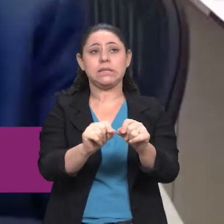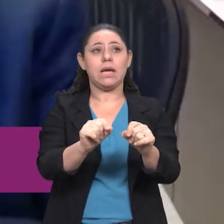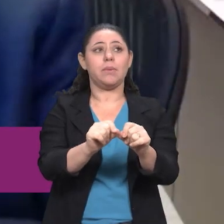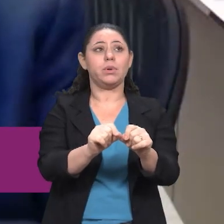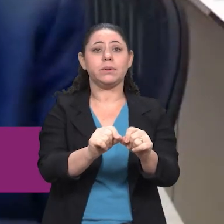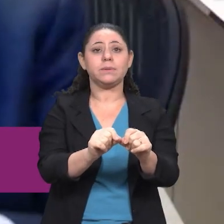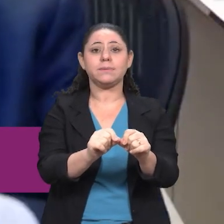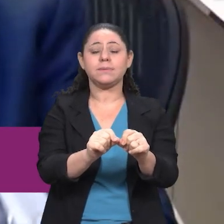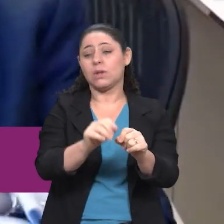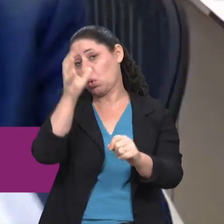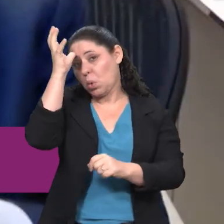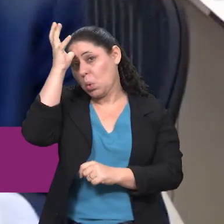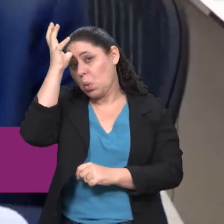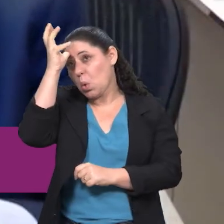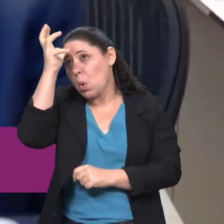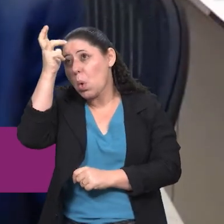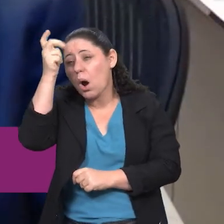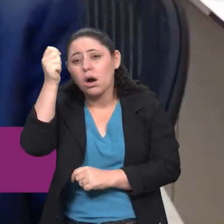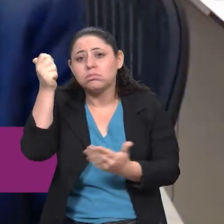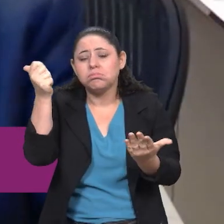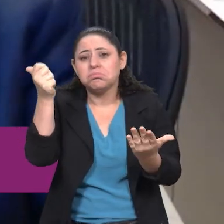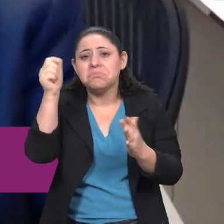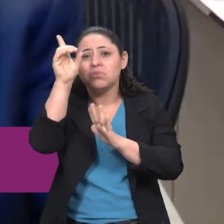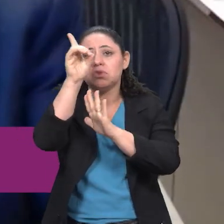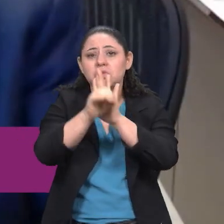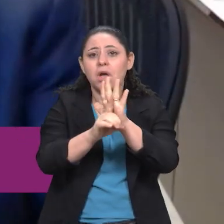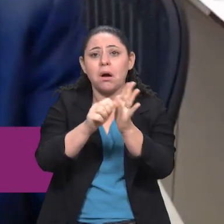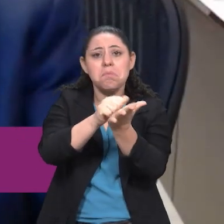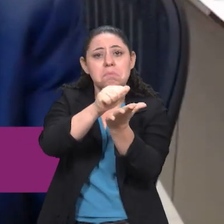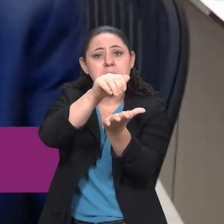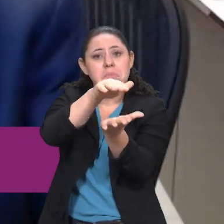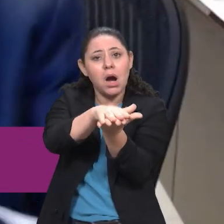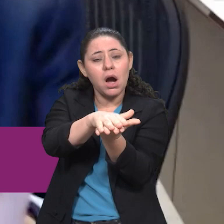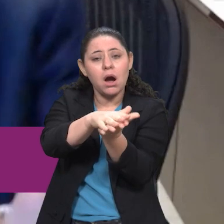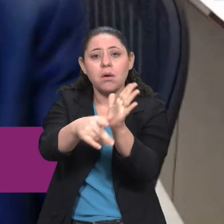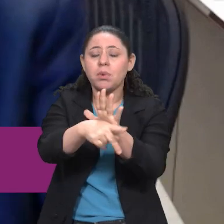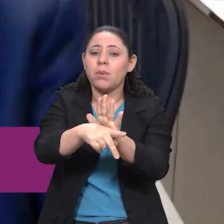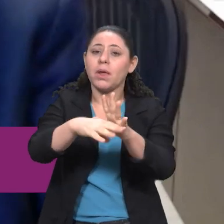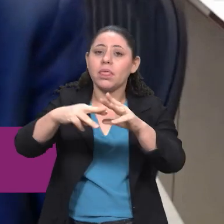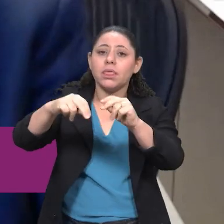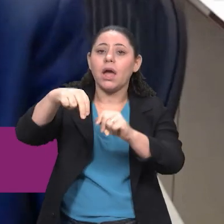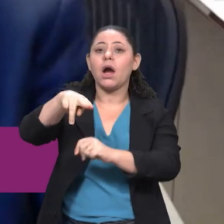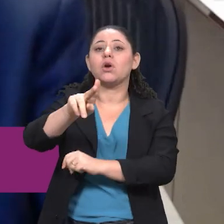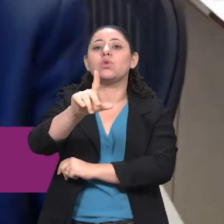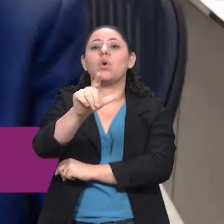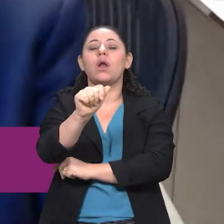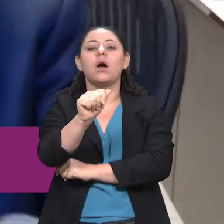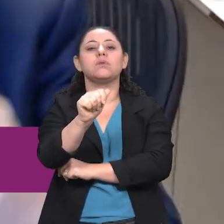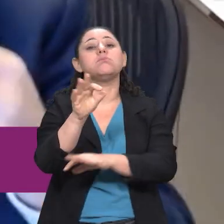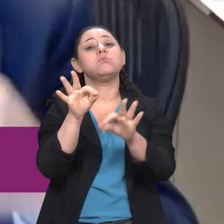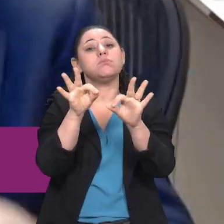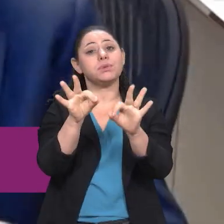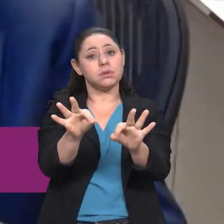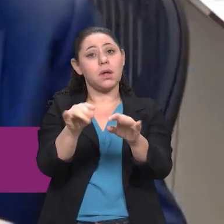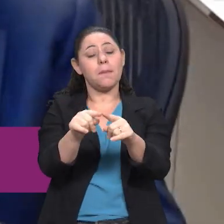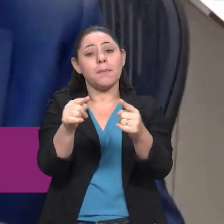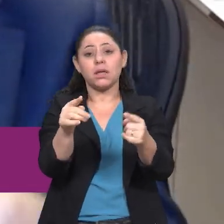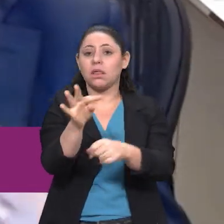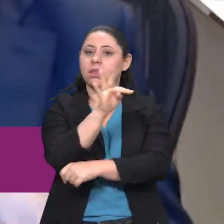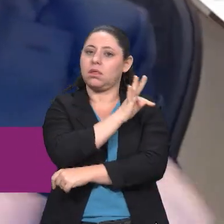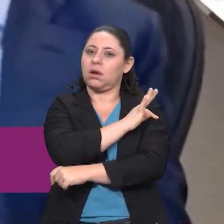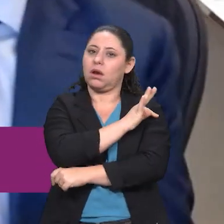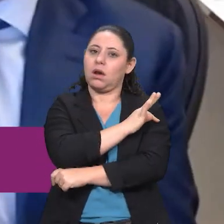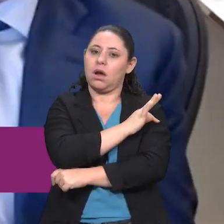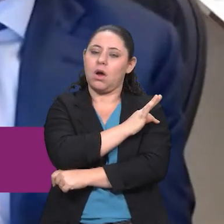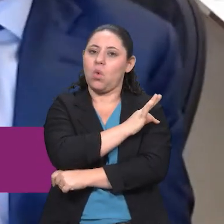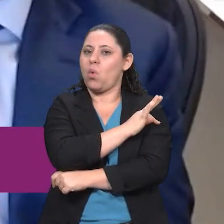na conclusão de conceder o direito de indenização pela terra nua, o que é mais do que correto, mas tecnicamente